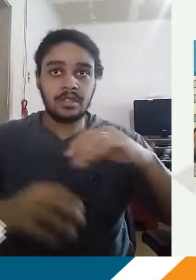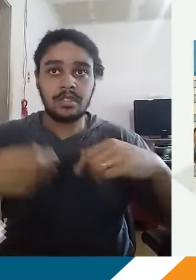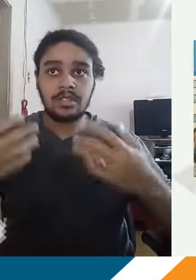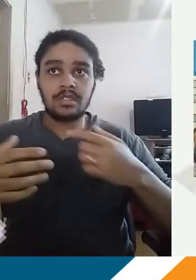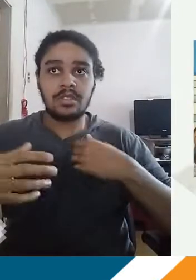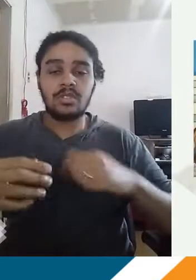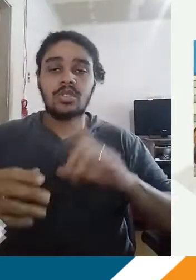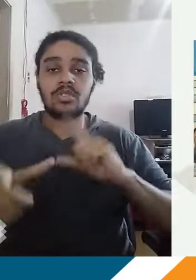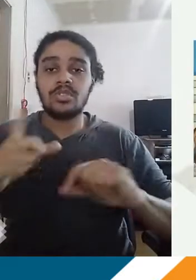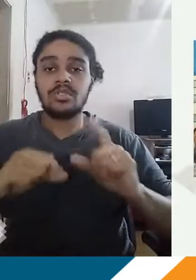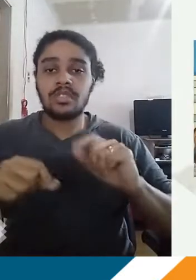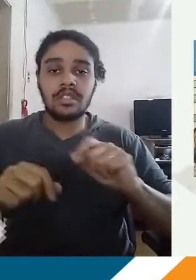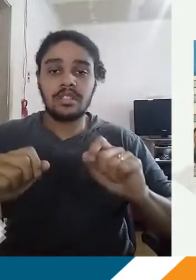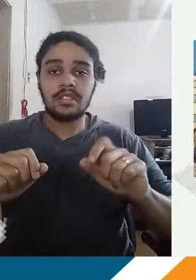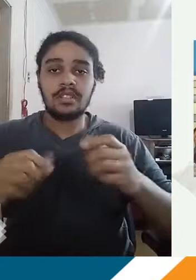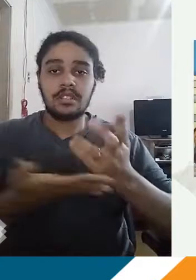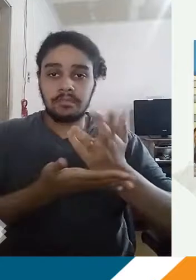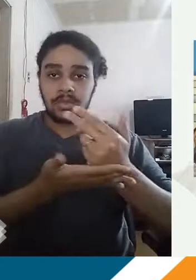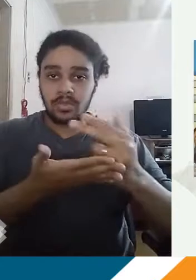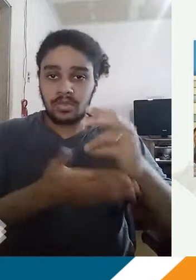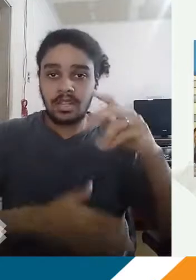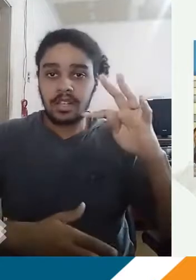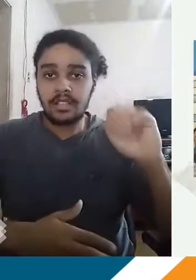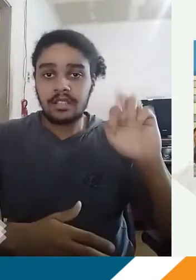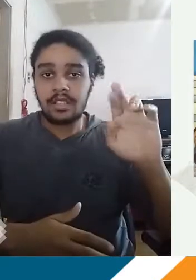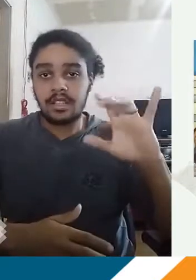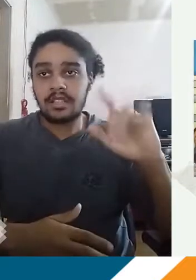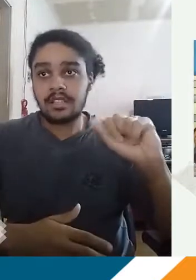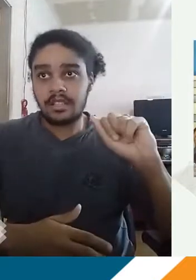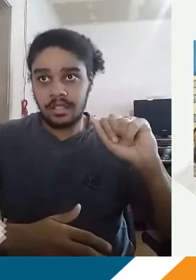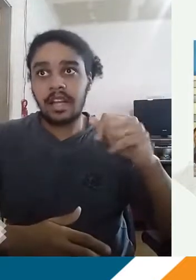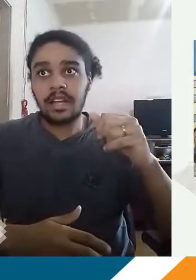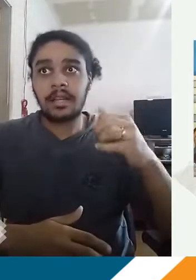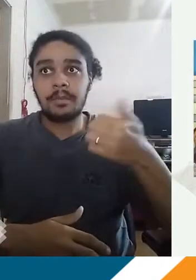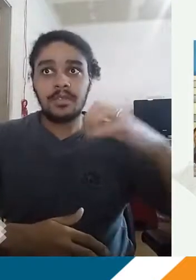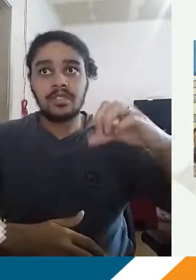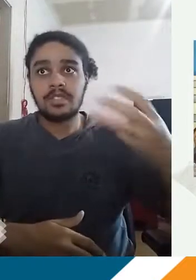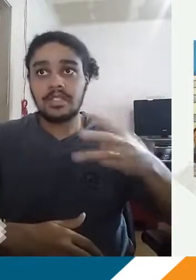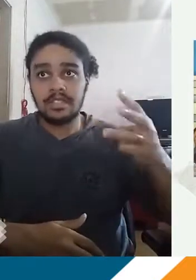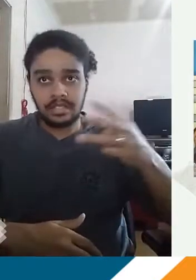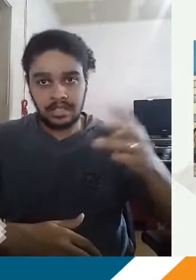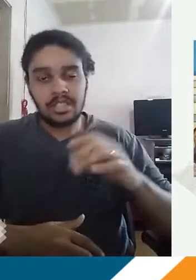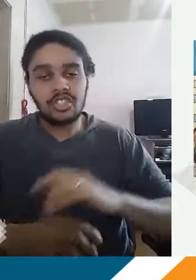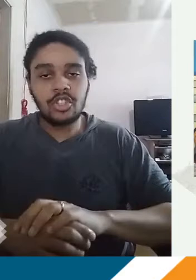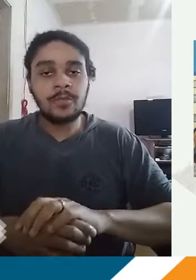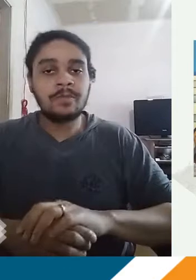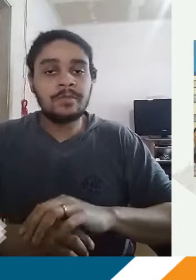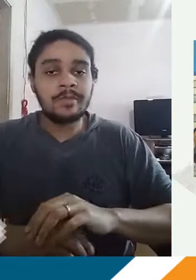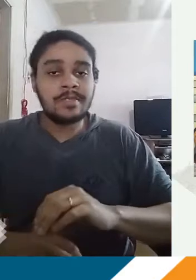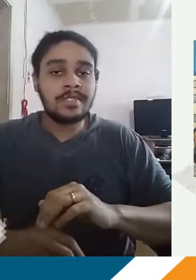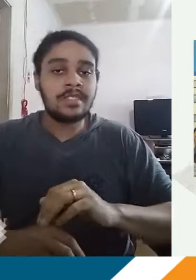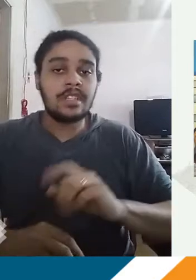pessoal, eu escolhi essa tela do Tarsila da Amaral chamada Operários, que foi pintada em 1973, porque ela traduz, de certa maneira,